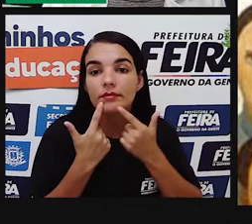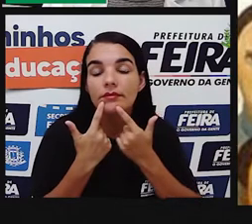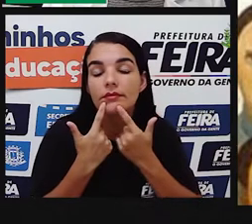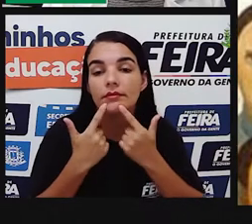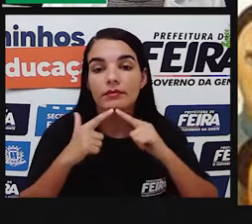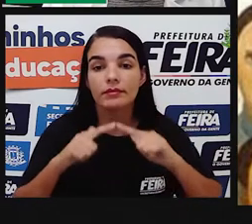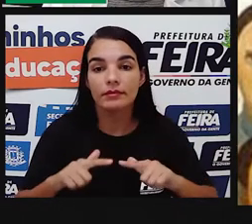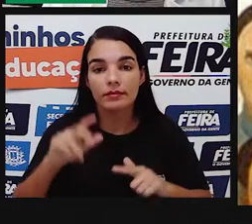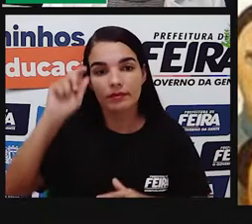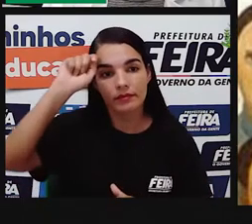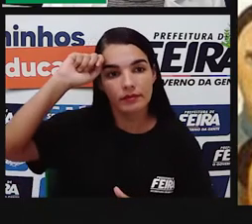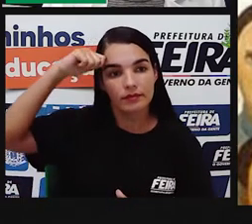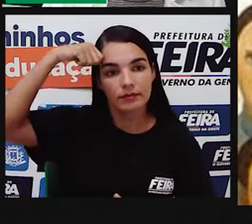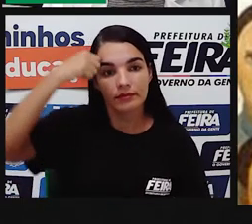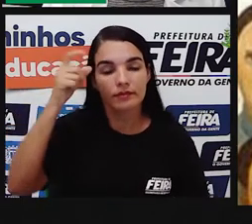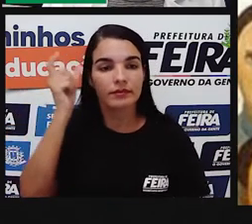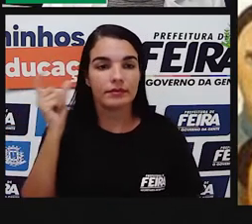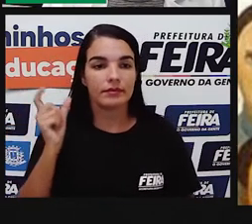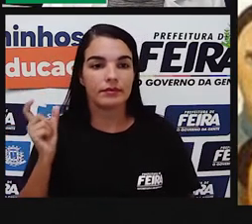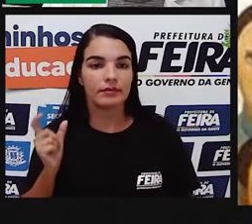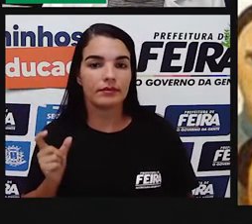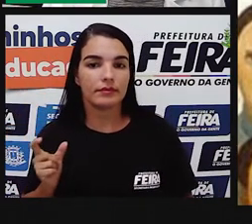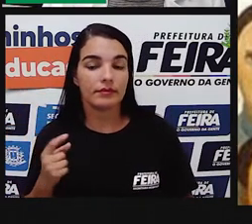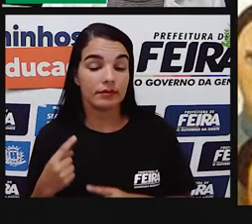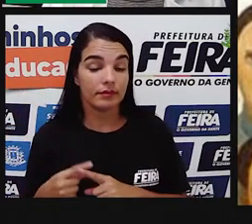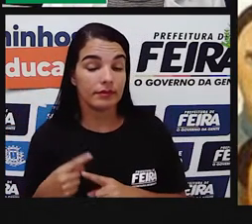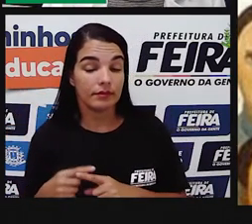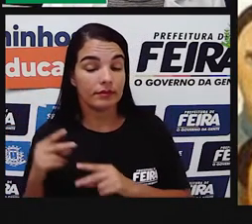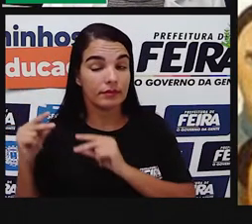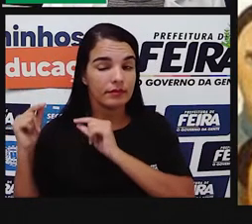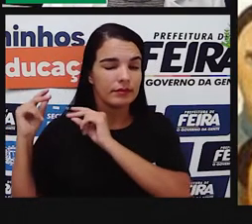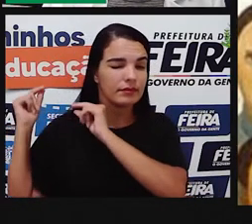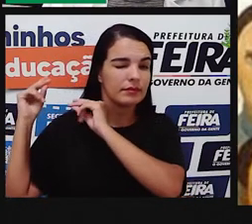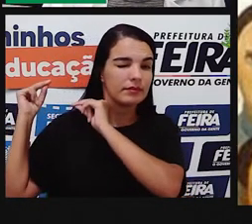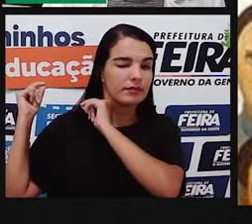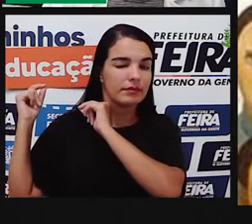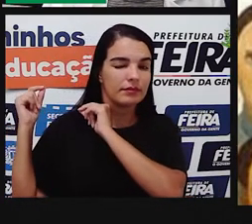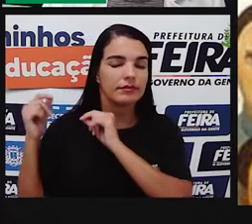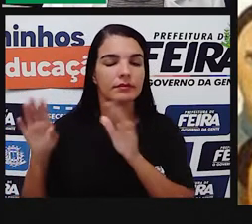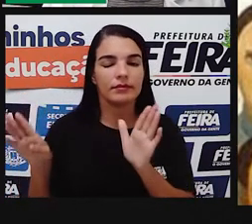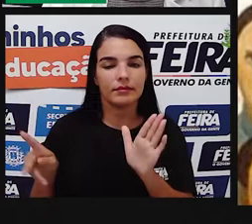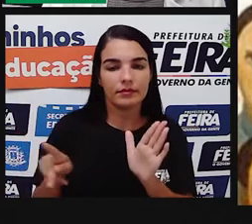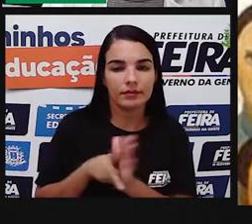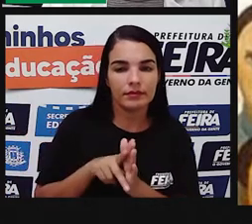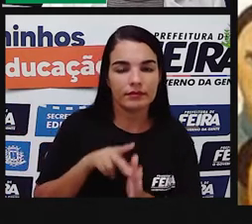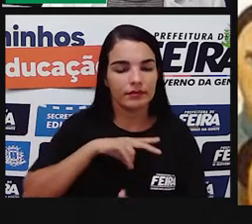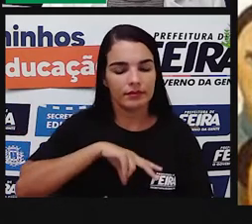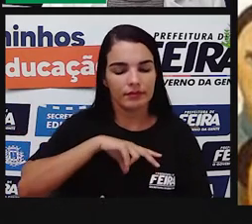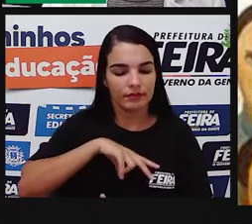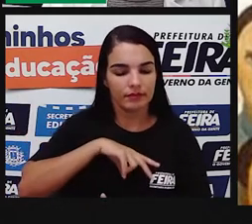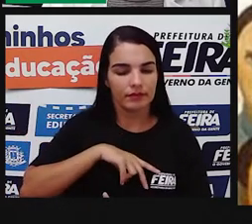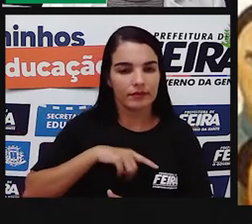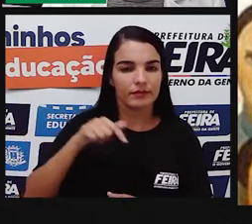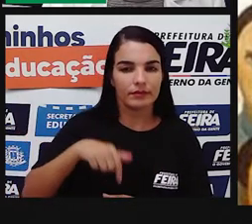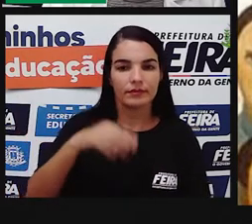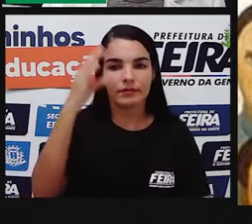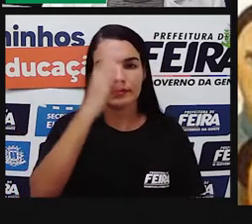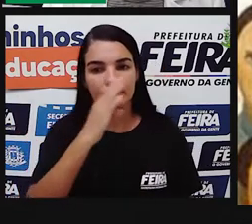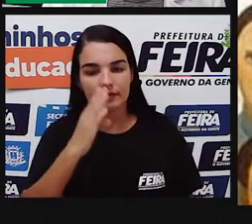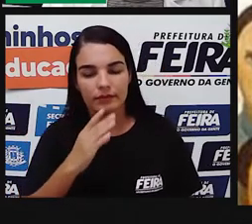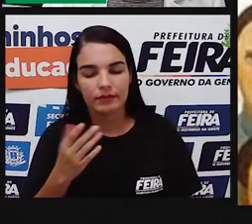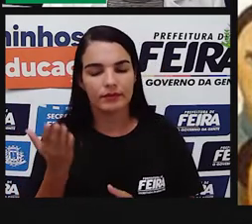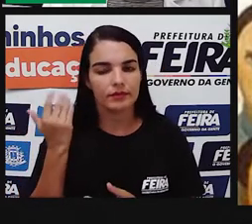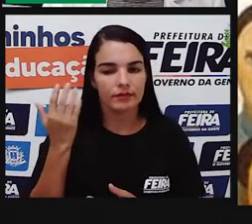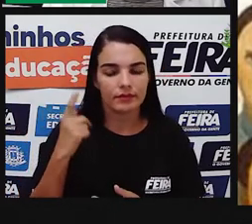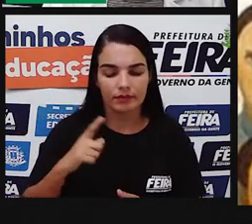línguas africanas, que no período da colonização, nós já sabemos da história, houve a